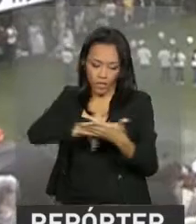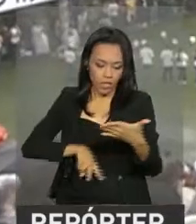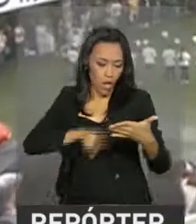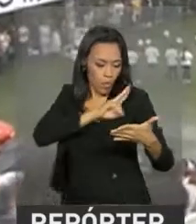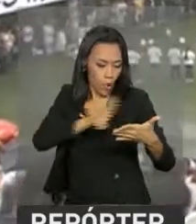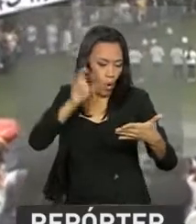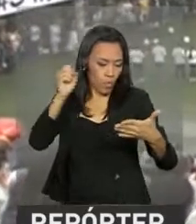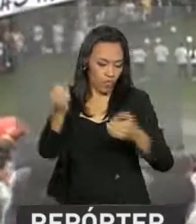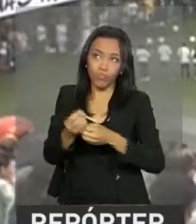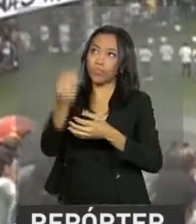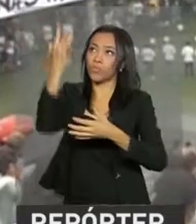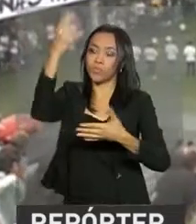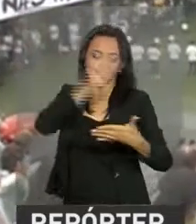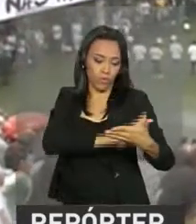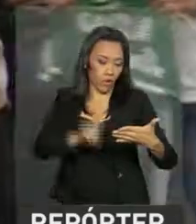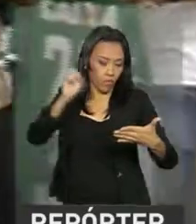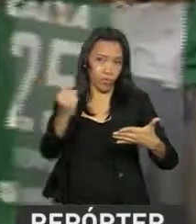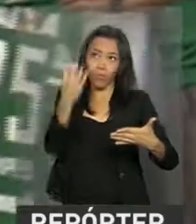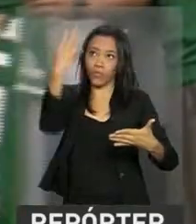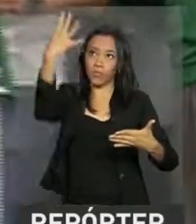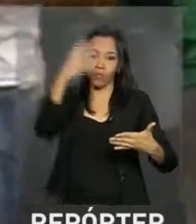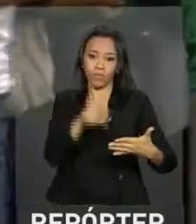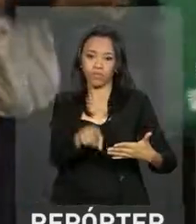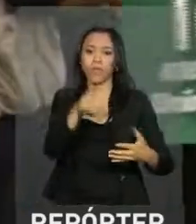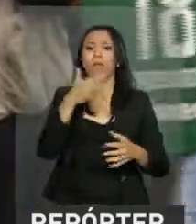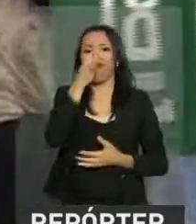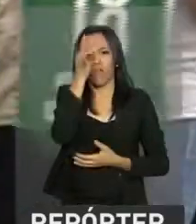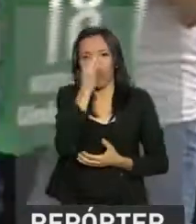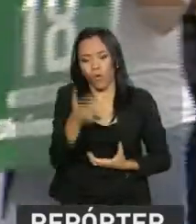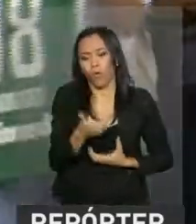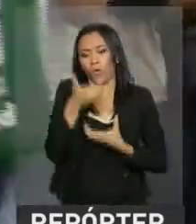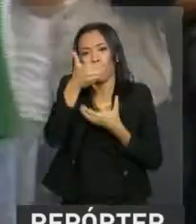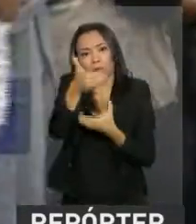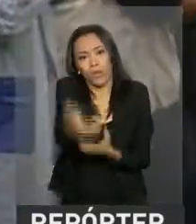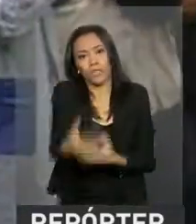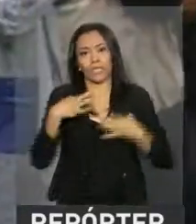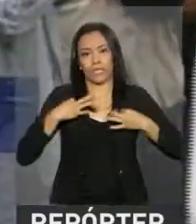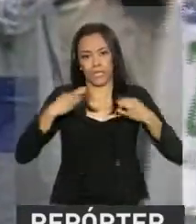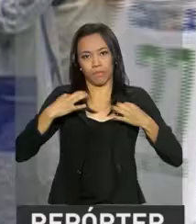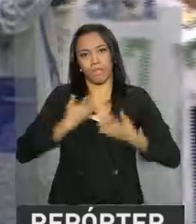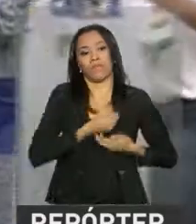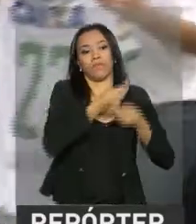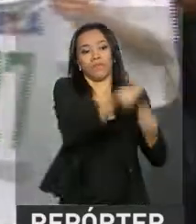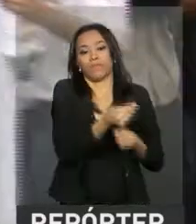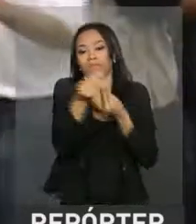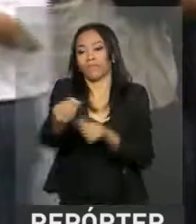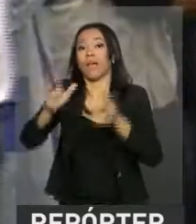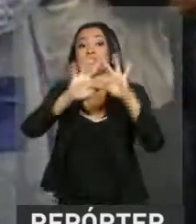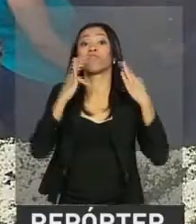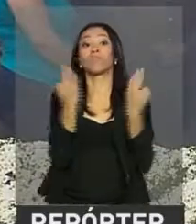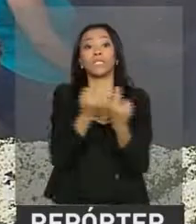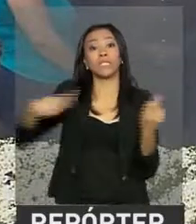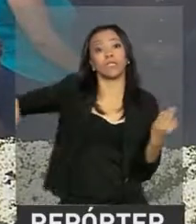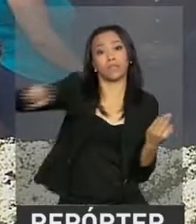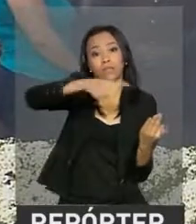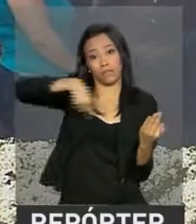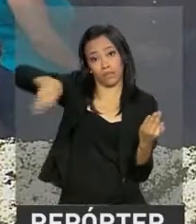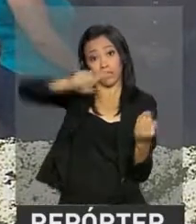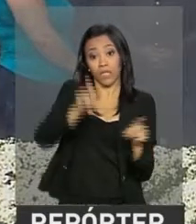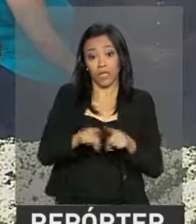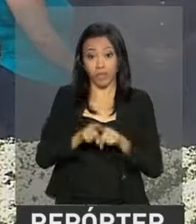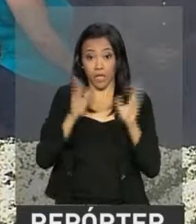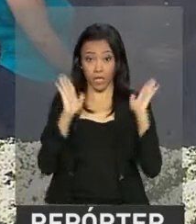locutor, um balão era solto. Flores e uma camiseta foram entregues aos parentes das vítimas. O bispo de